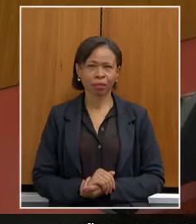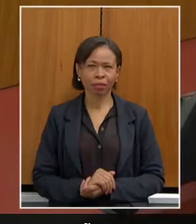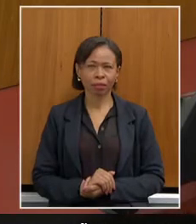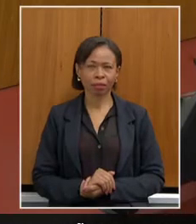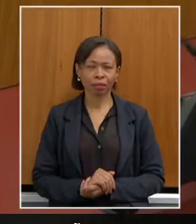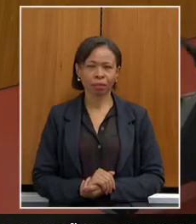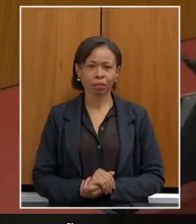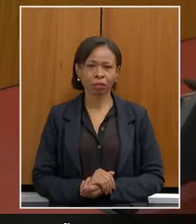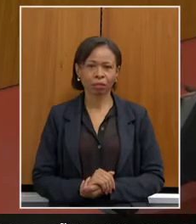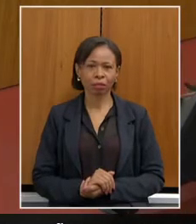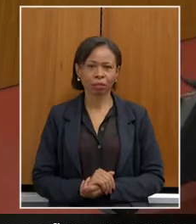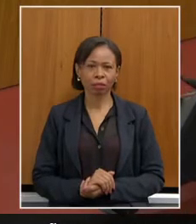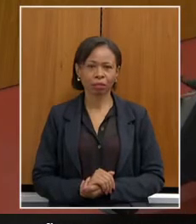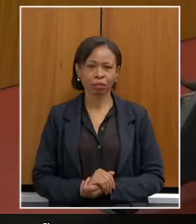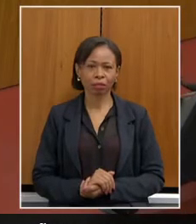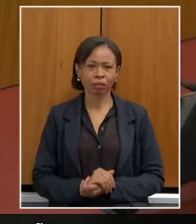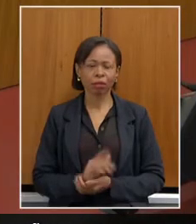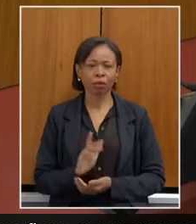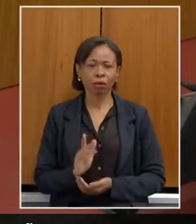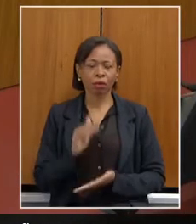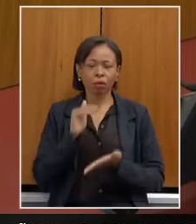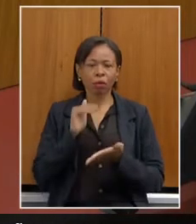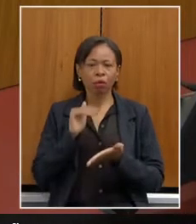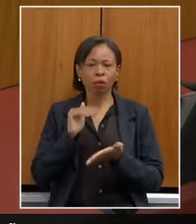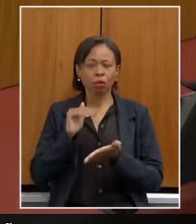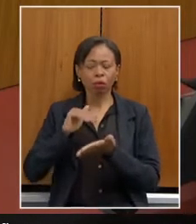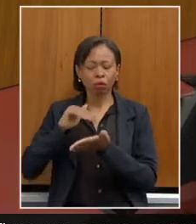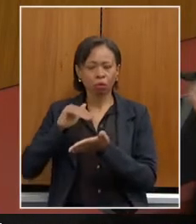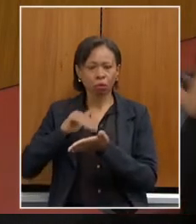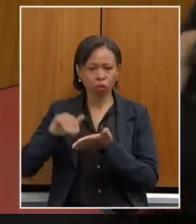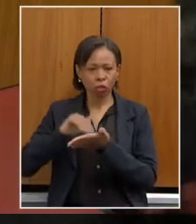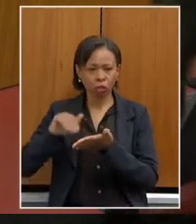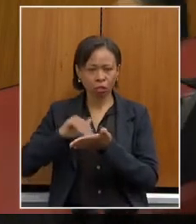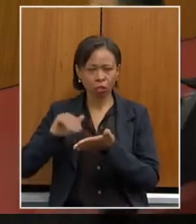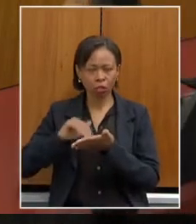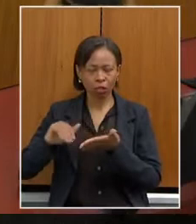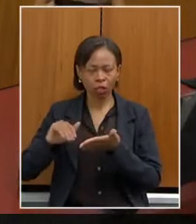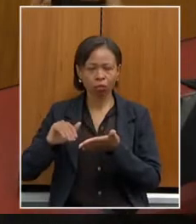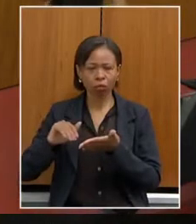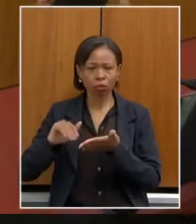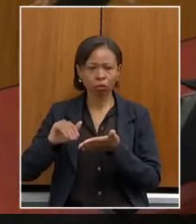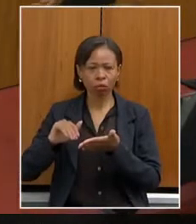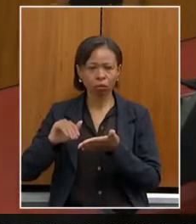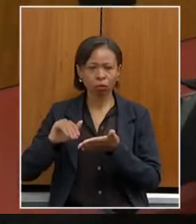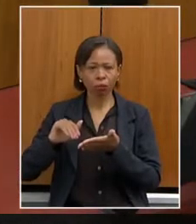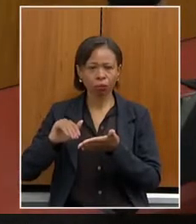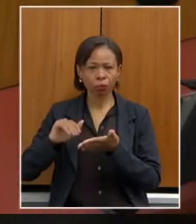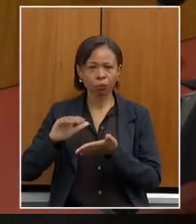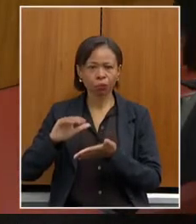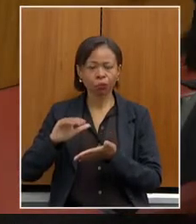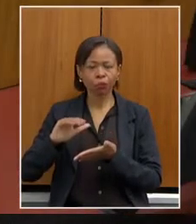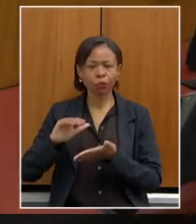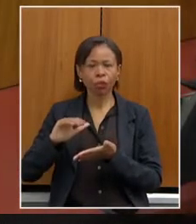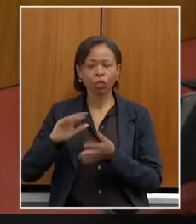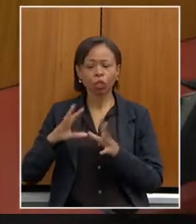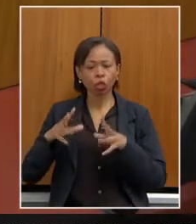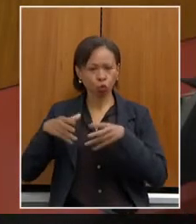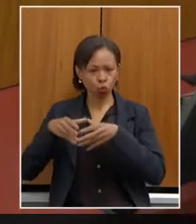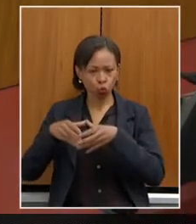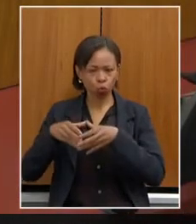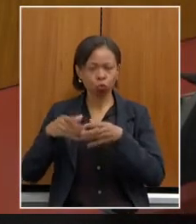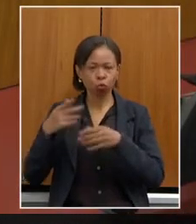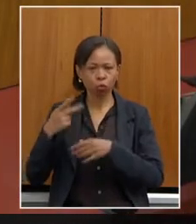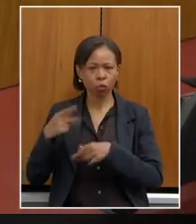cumprimentar o secretário doutor Fábio Baqueretti toda a sua equipe secretária e